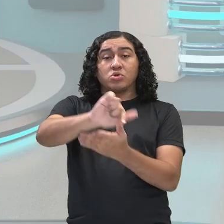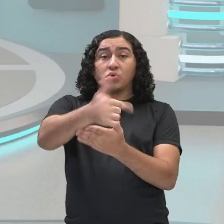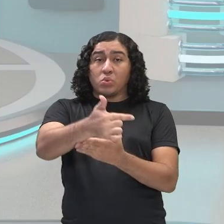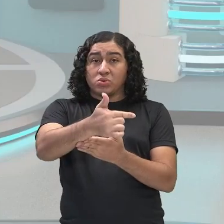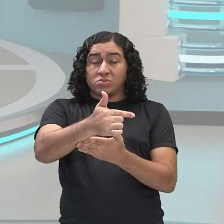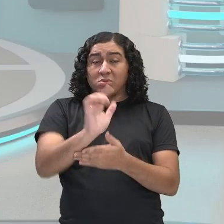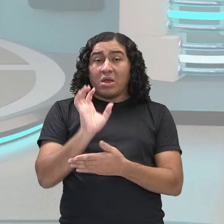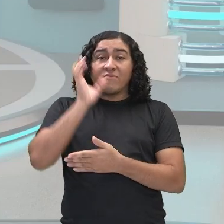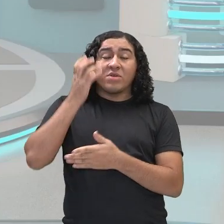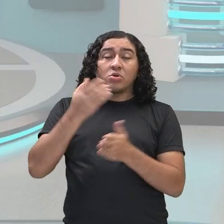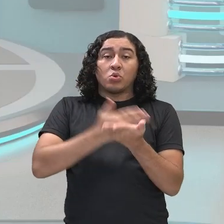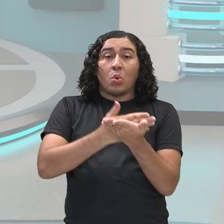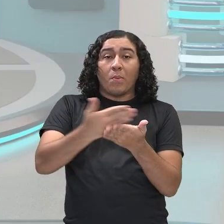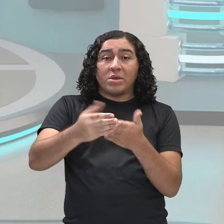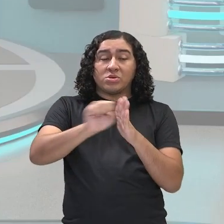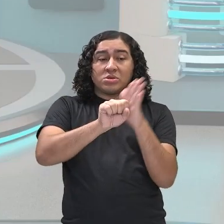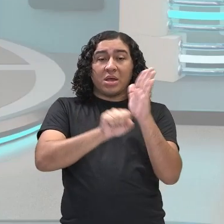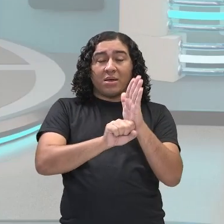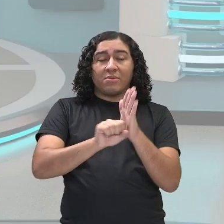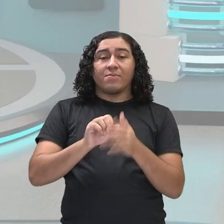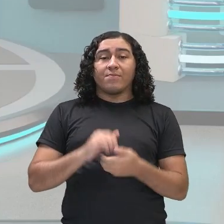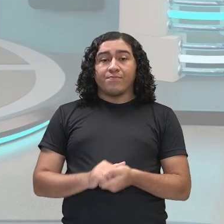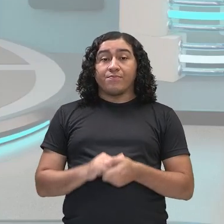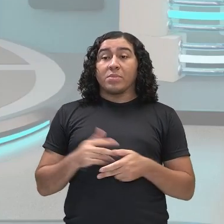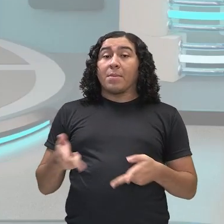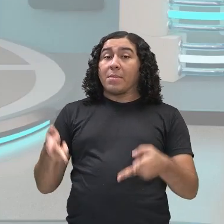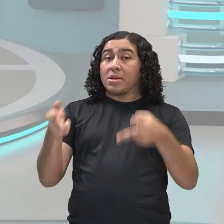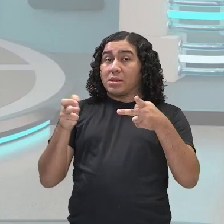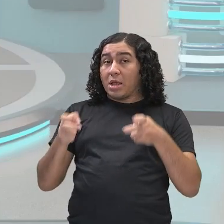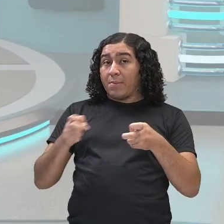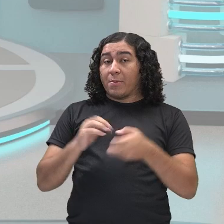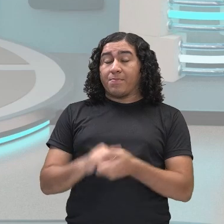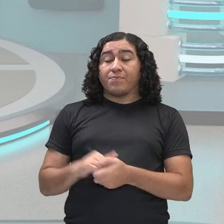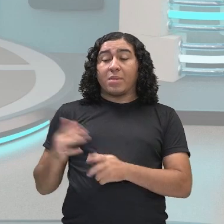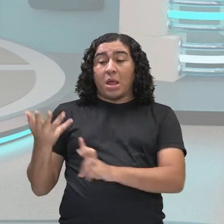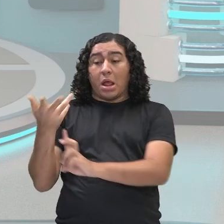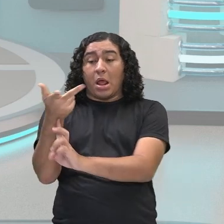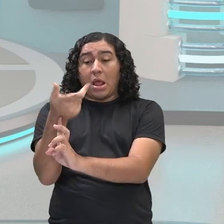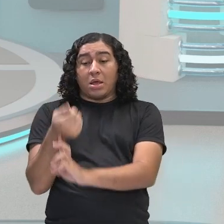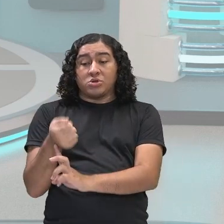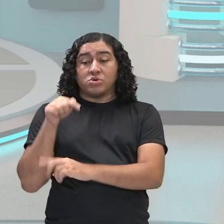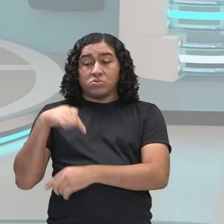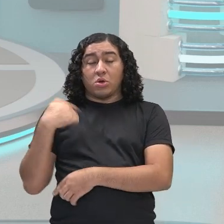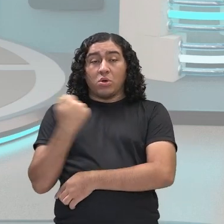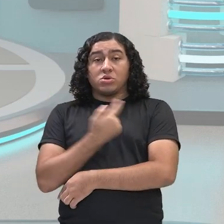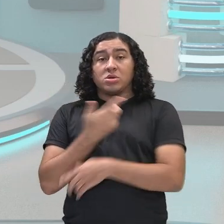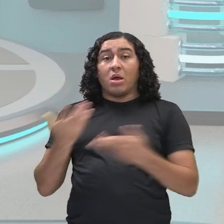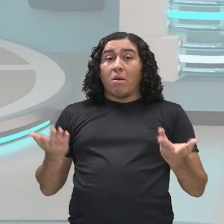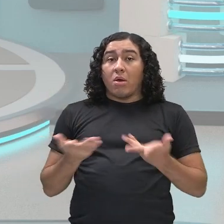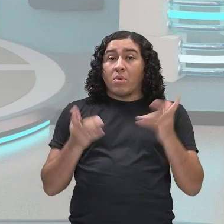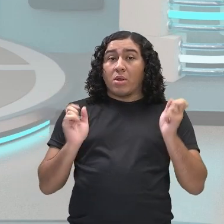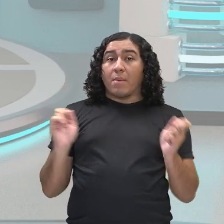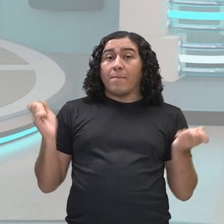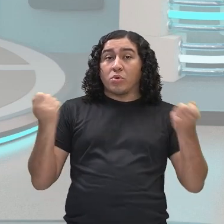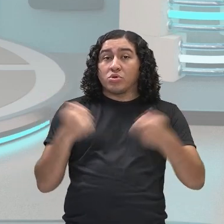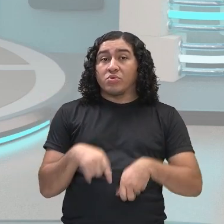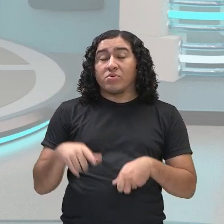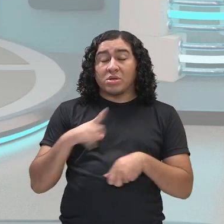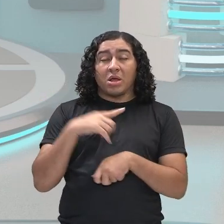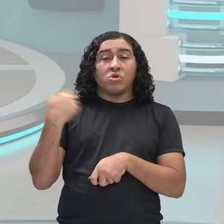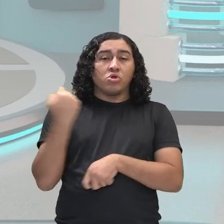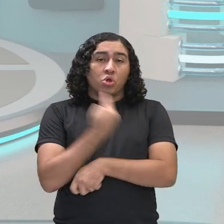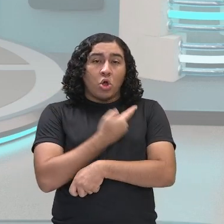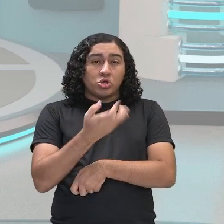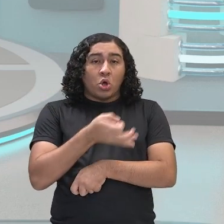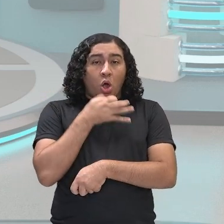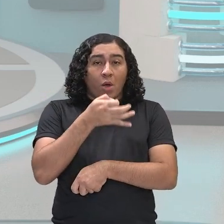século. Percebam que, através da arte, conseguimos colocar o nosso